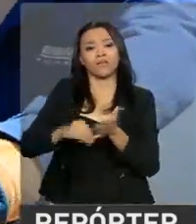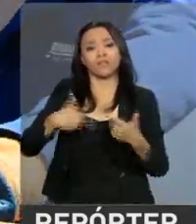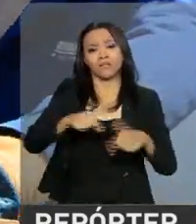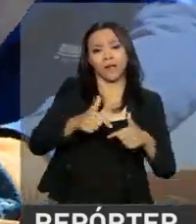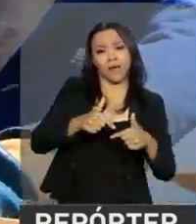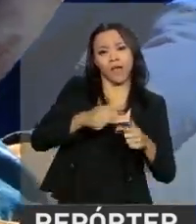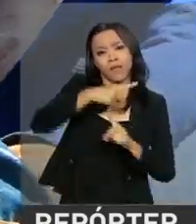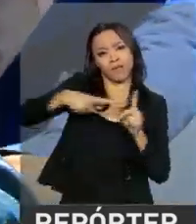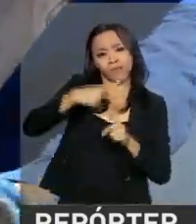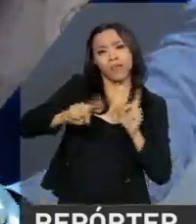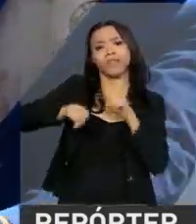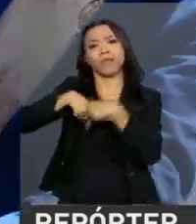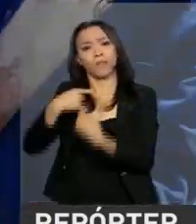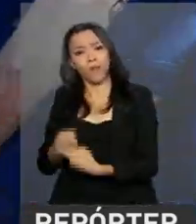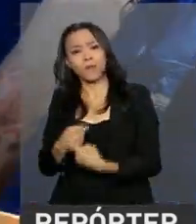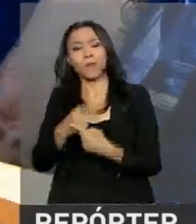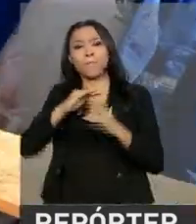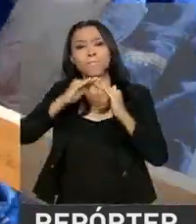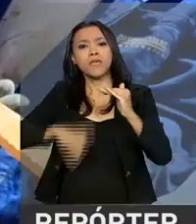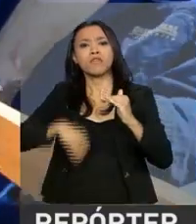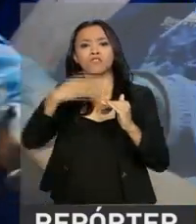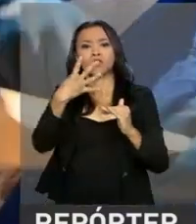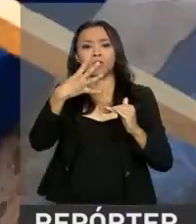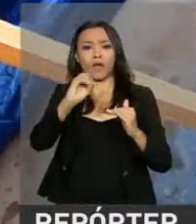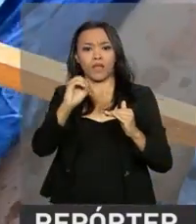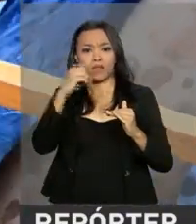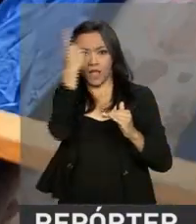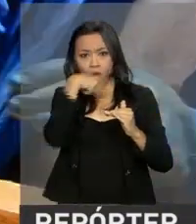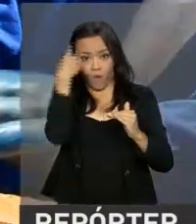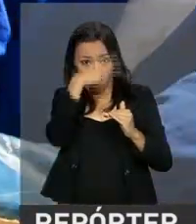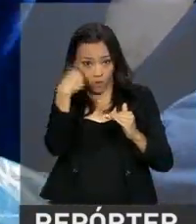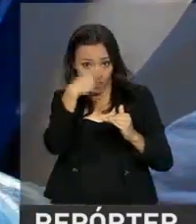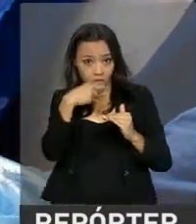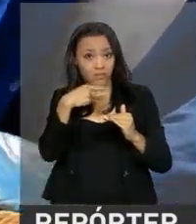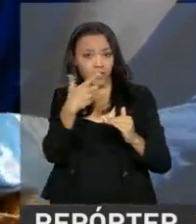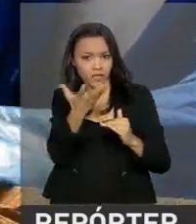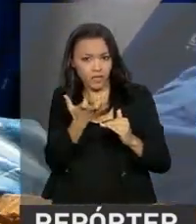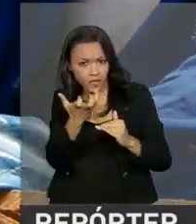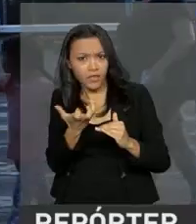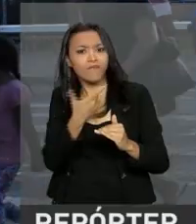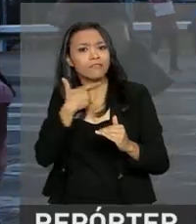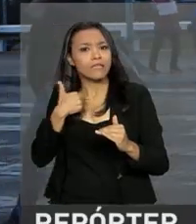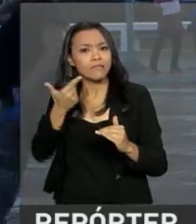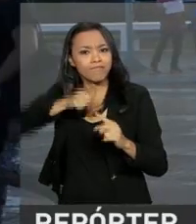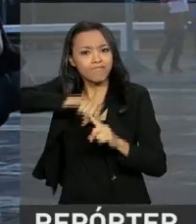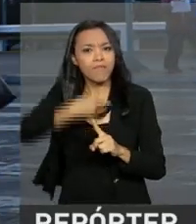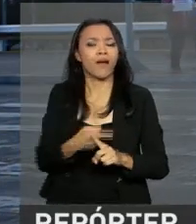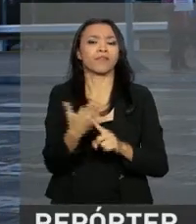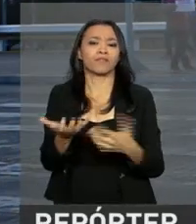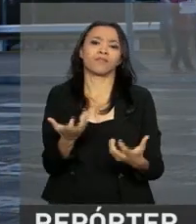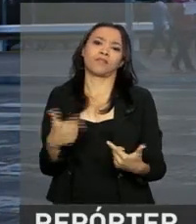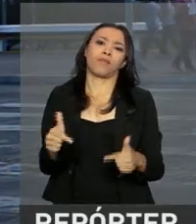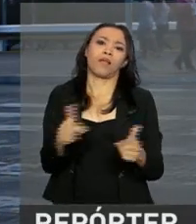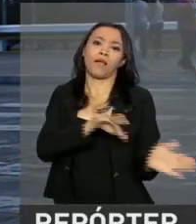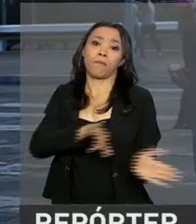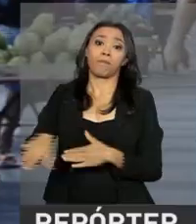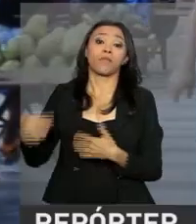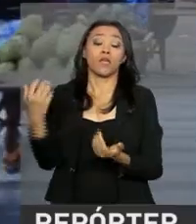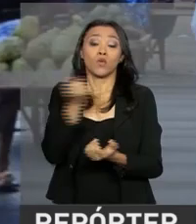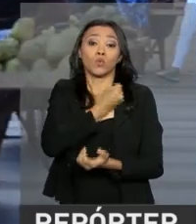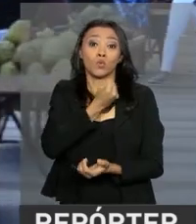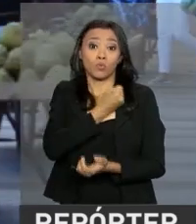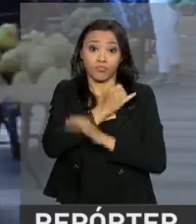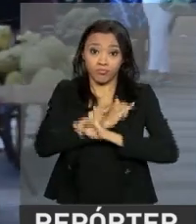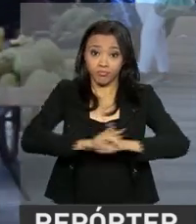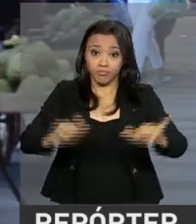seja Os que trabalham menos de 40 horas semanais mas que gostariam de trabalhar mais já o número de Desocupados